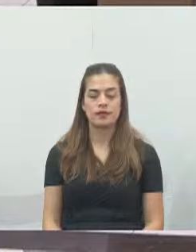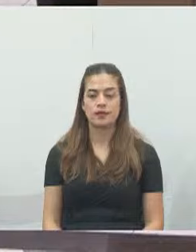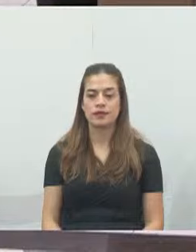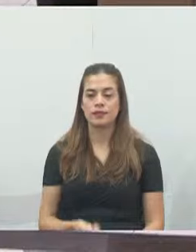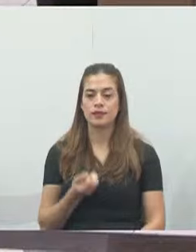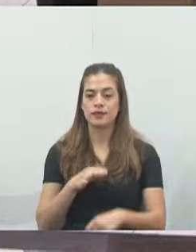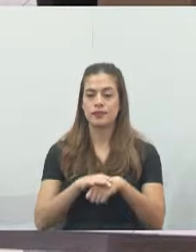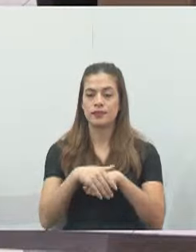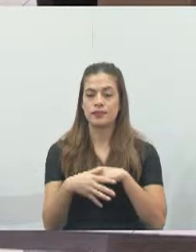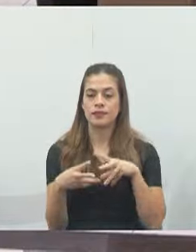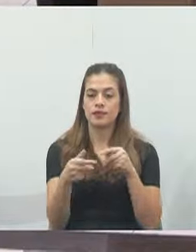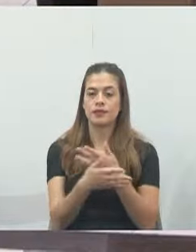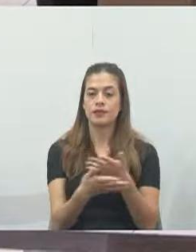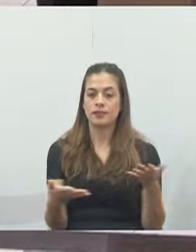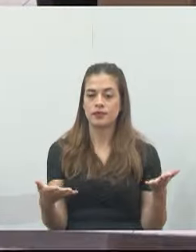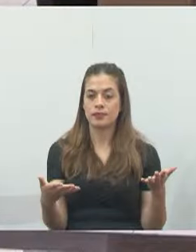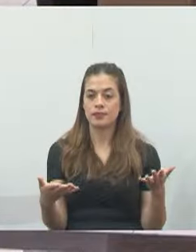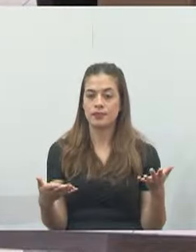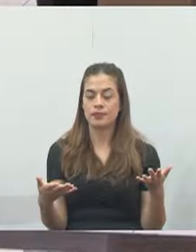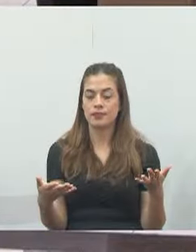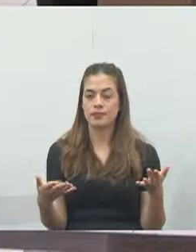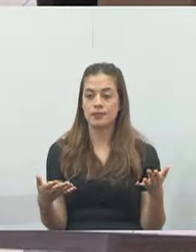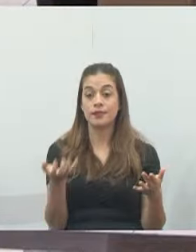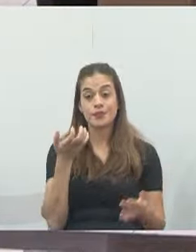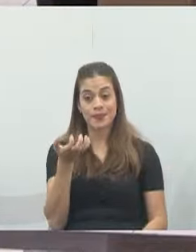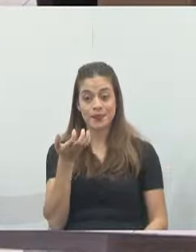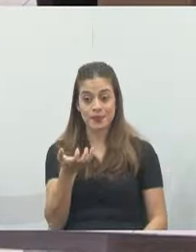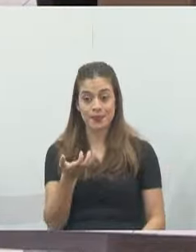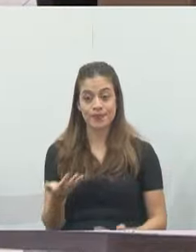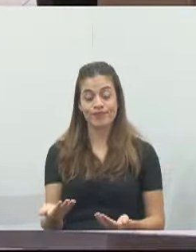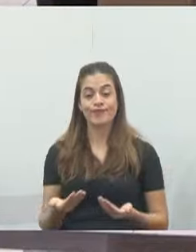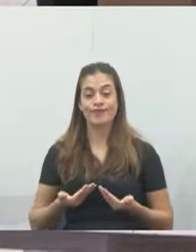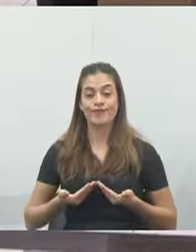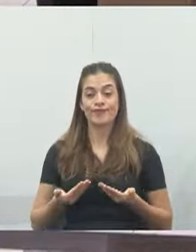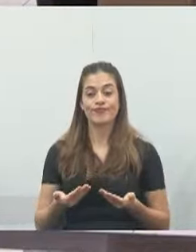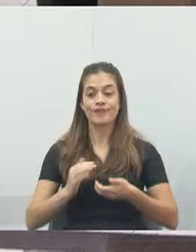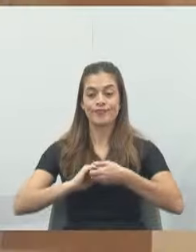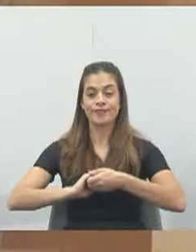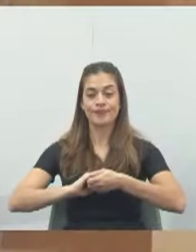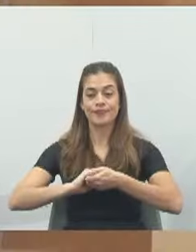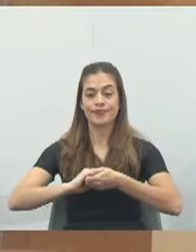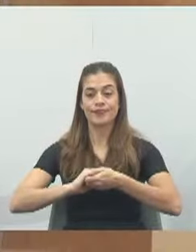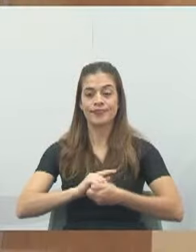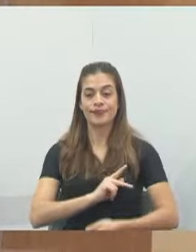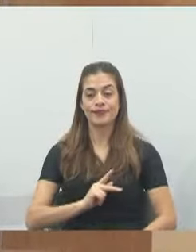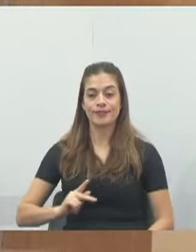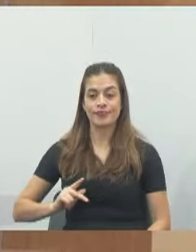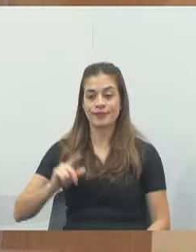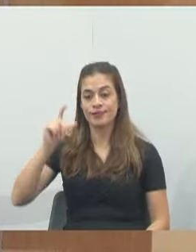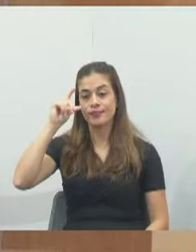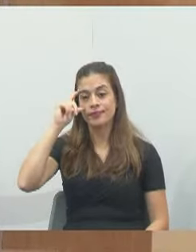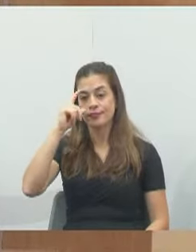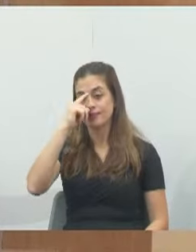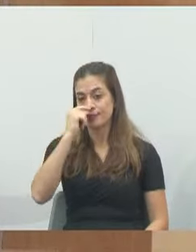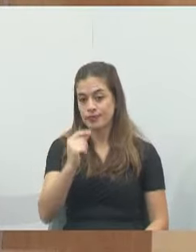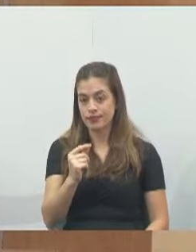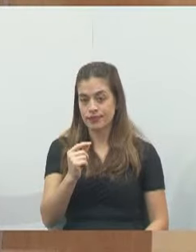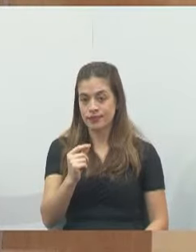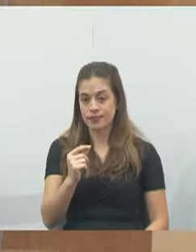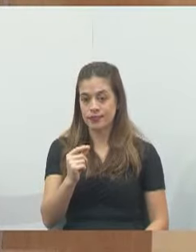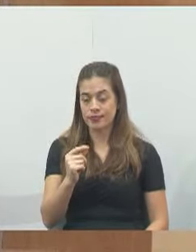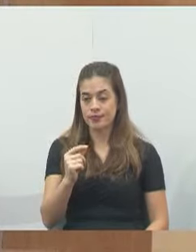Boa noite a todos. Eu quero aqui cumprimentar o nosso presidente Abner, cumprimentar a Maria